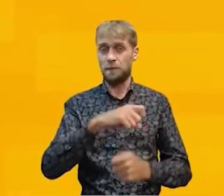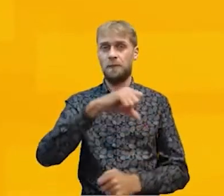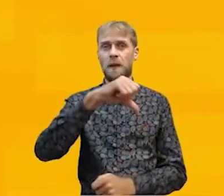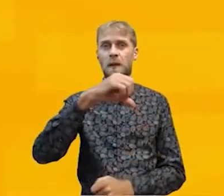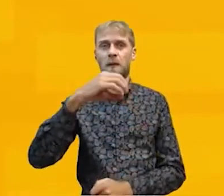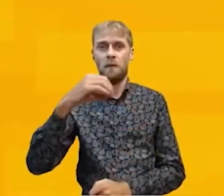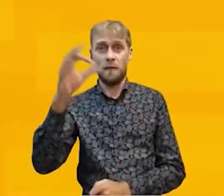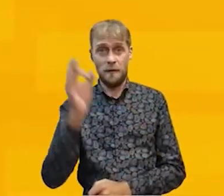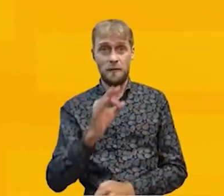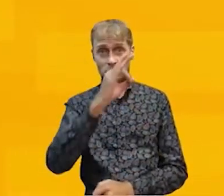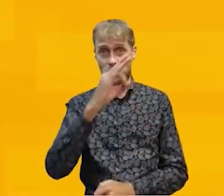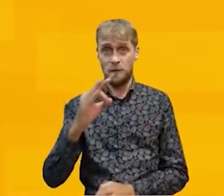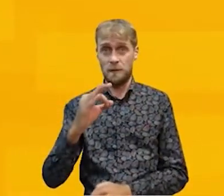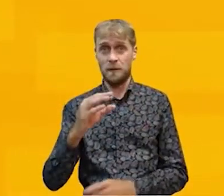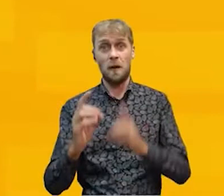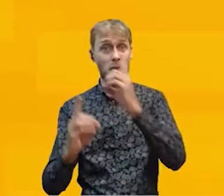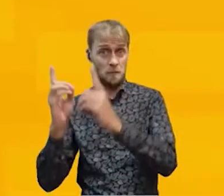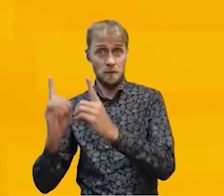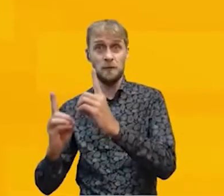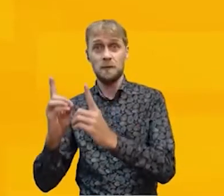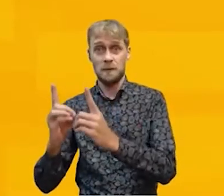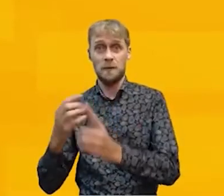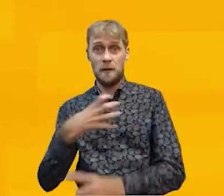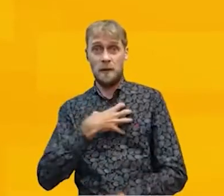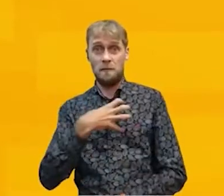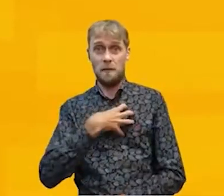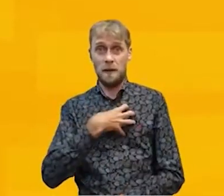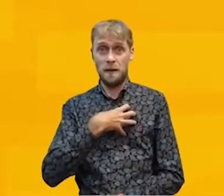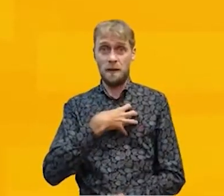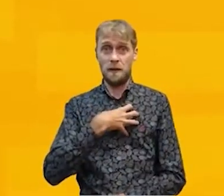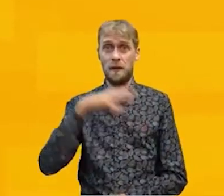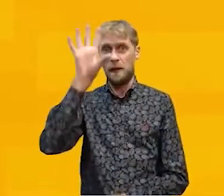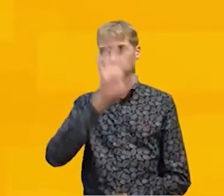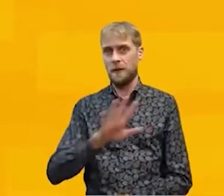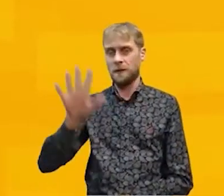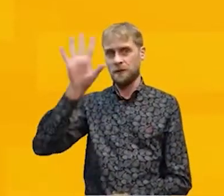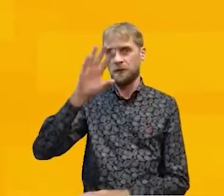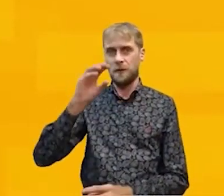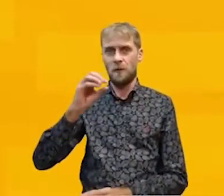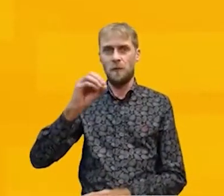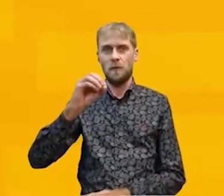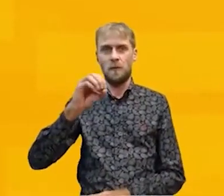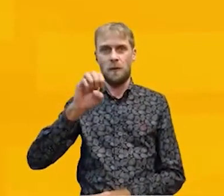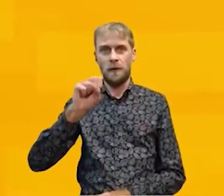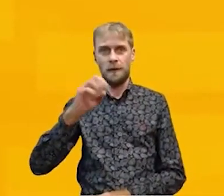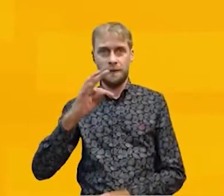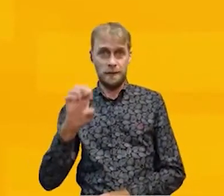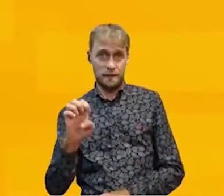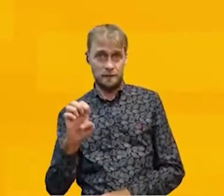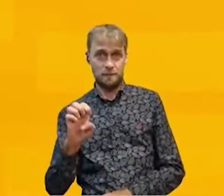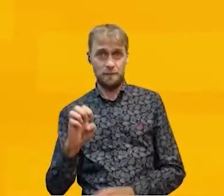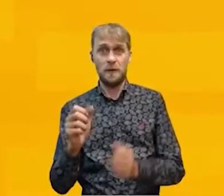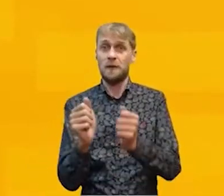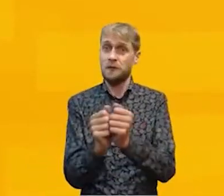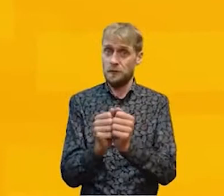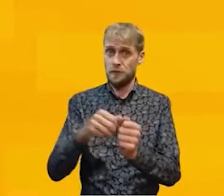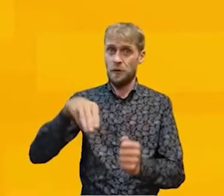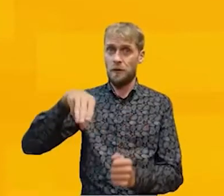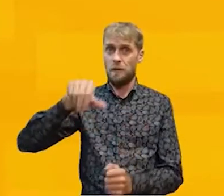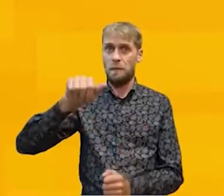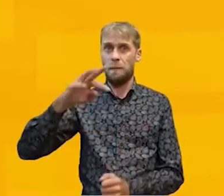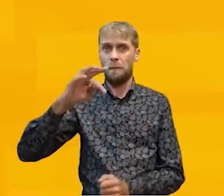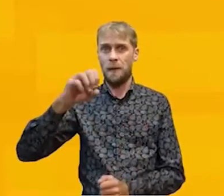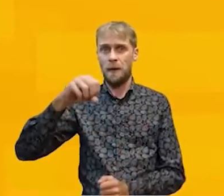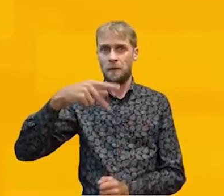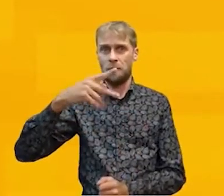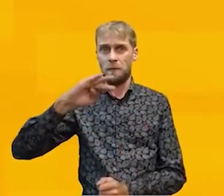grãos da Bahia está no Mato Piba, está na região oeste, e isso mostra o quanto é importante, não só para a nação, mas também